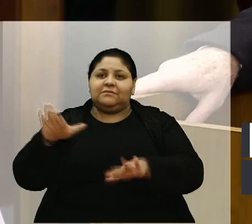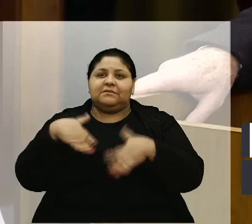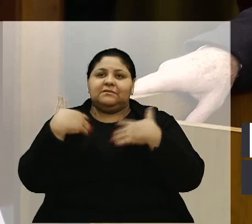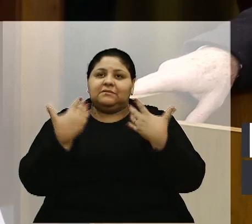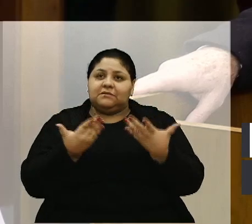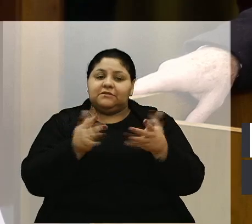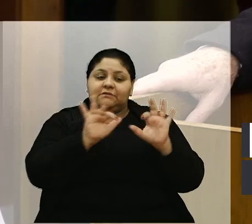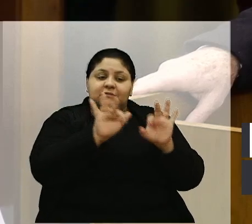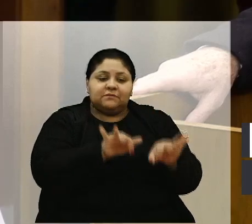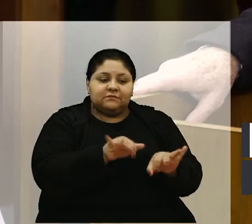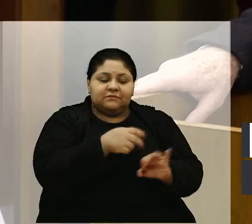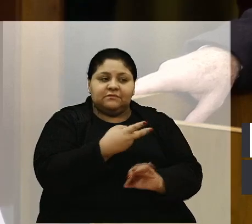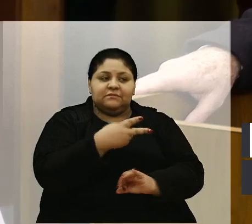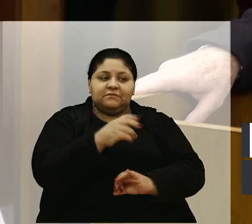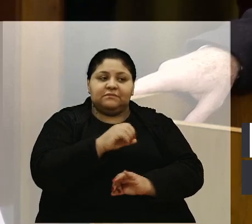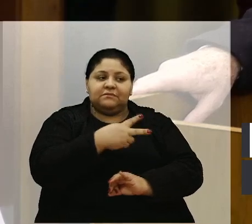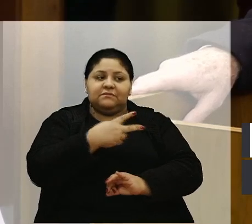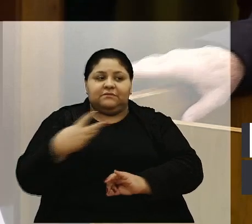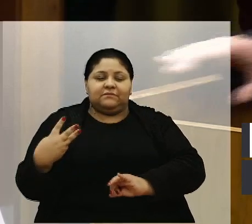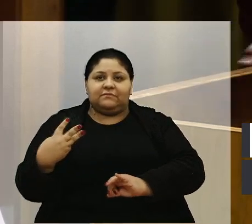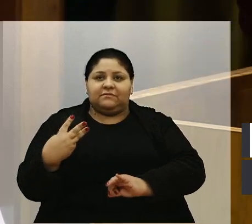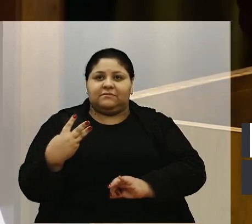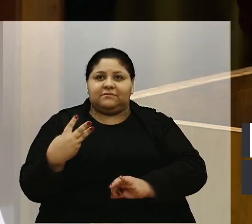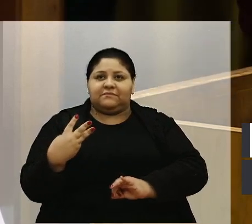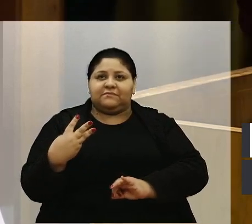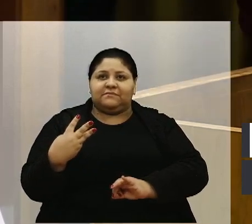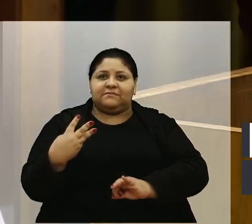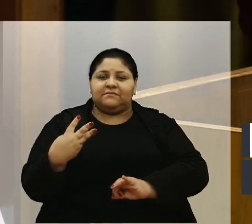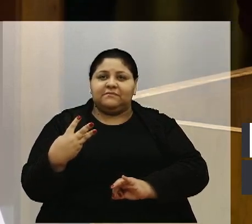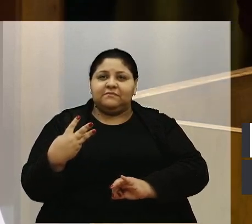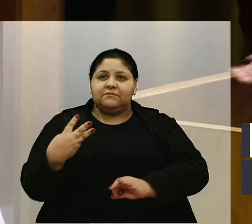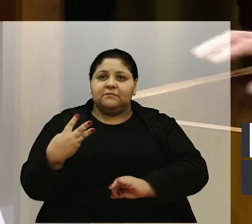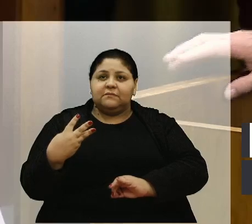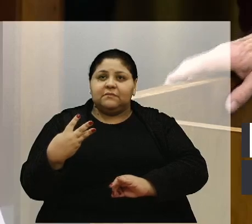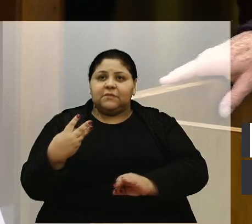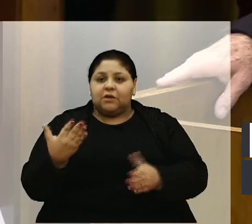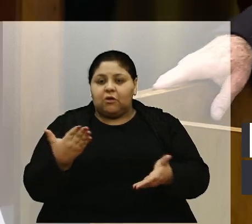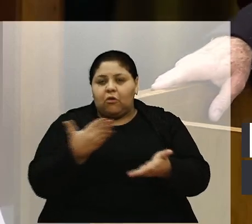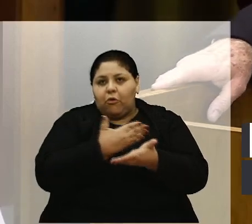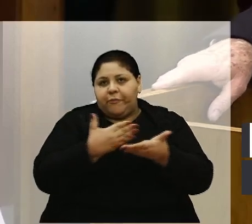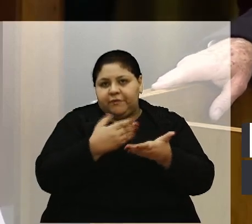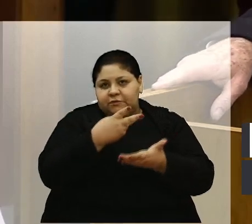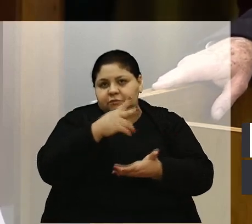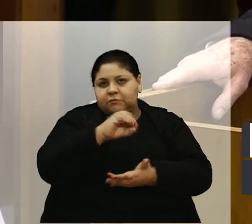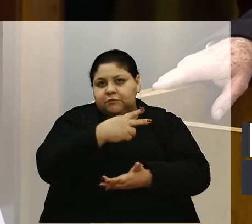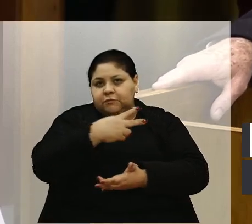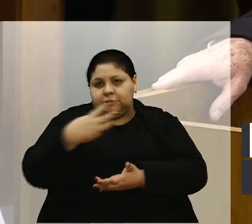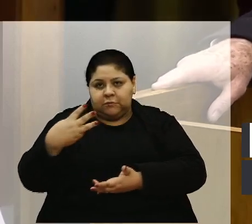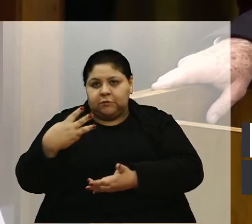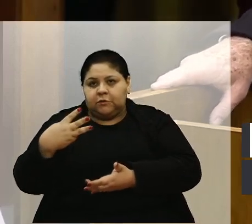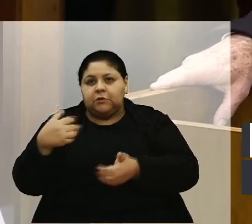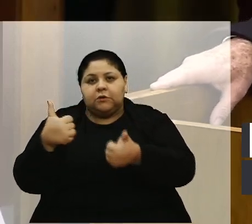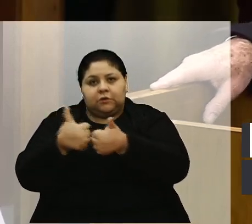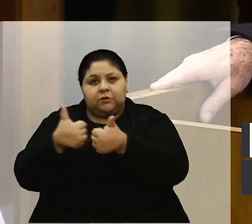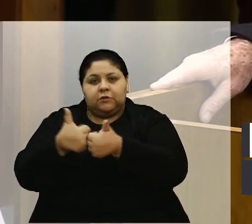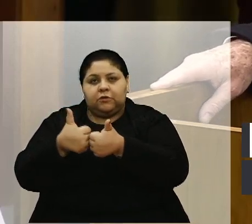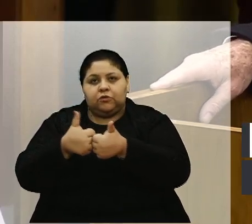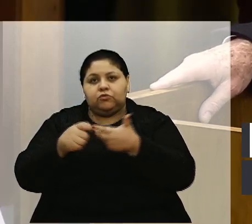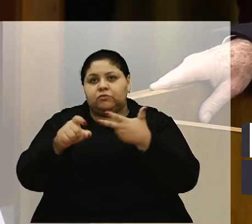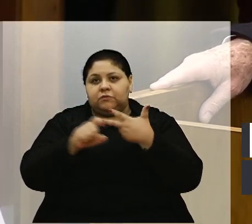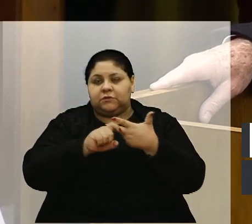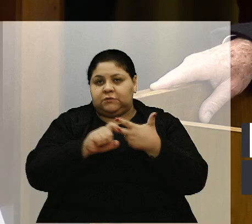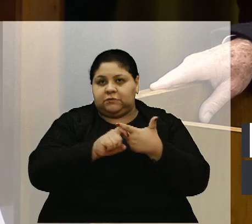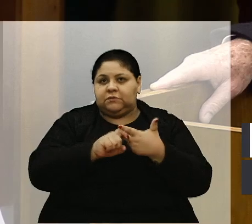no final de 2023. Aí, chegando 2023, juntamente com o